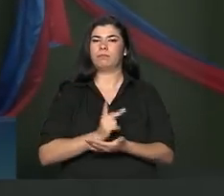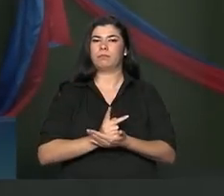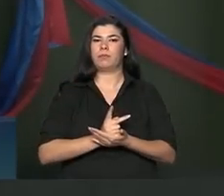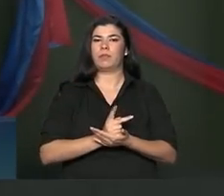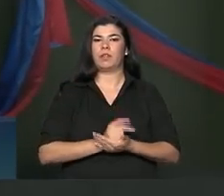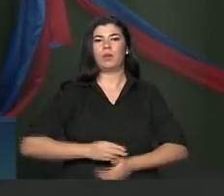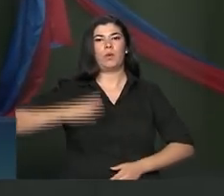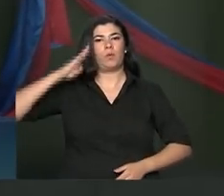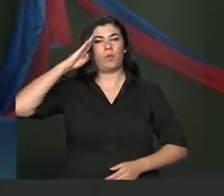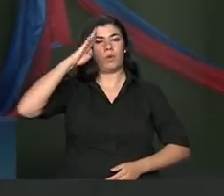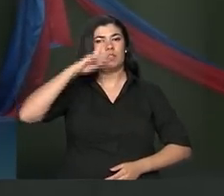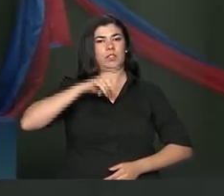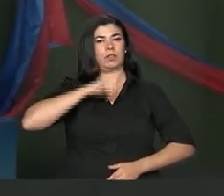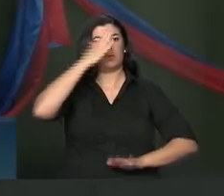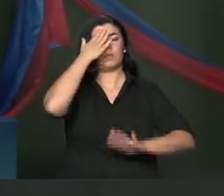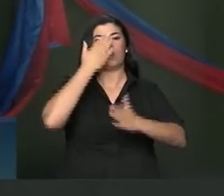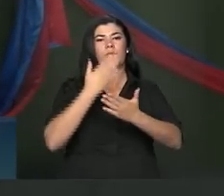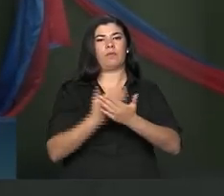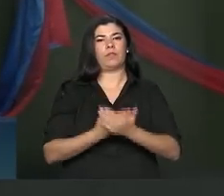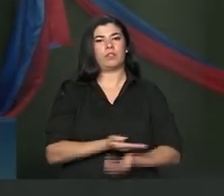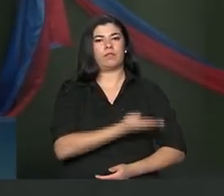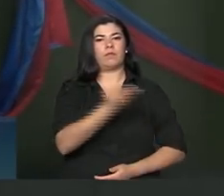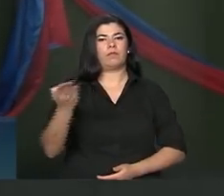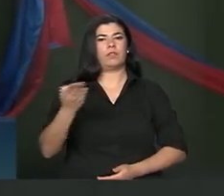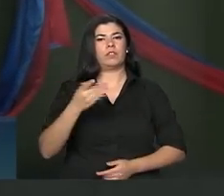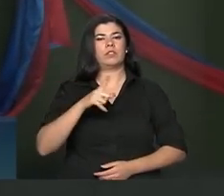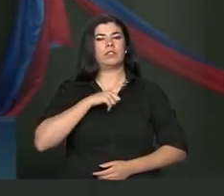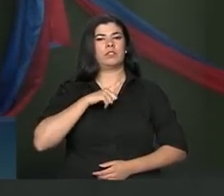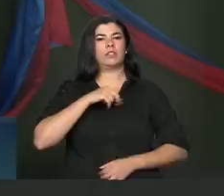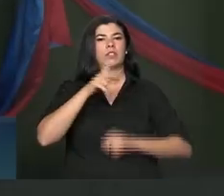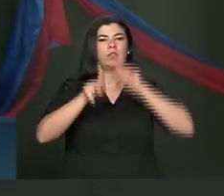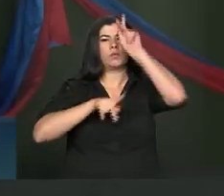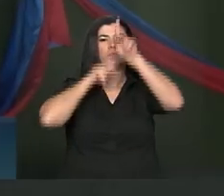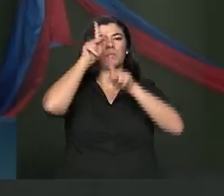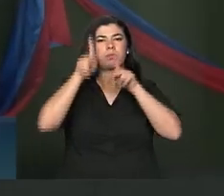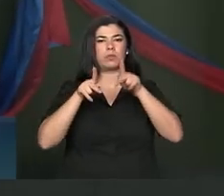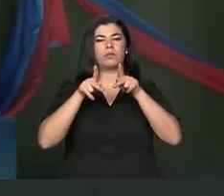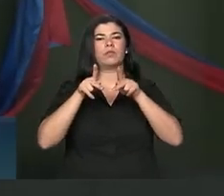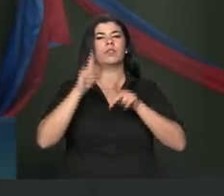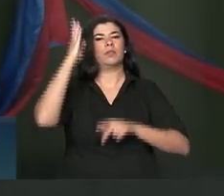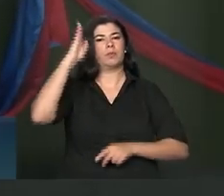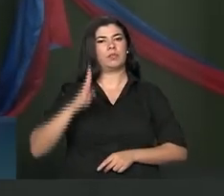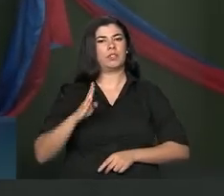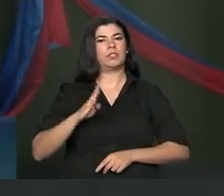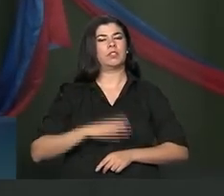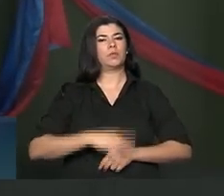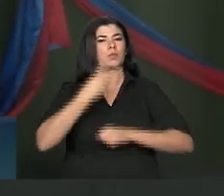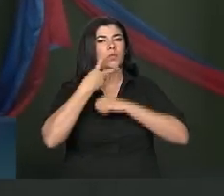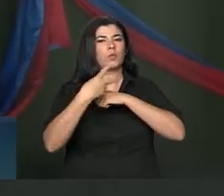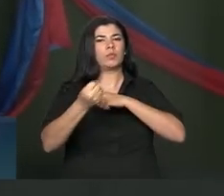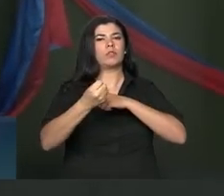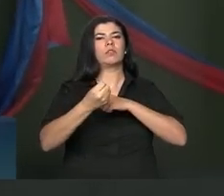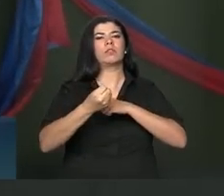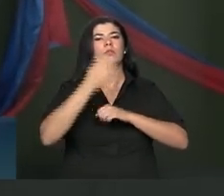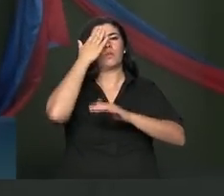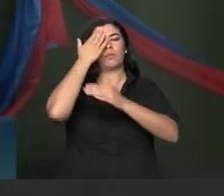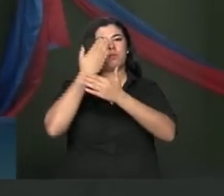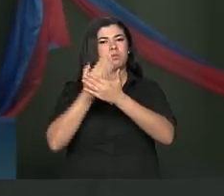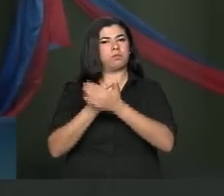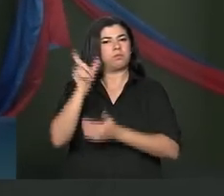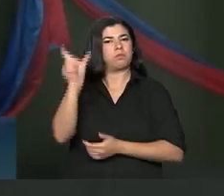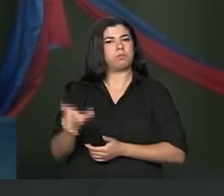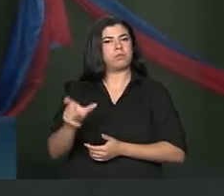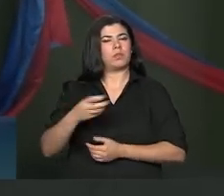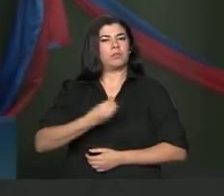O Exército tem a confiança dos brasileiros. Conquistou essa confiança e o orgulho de nossa população com